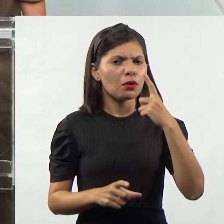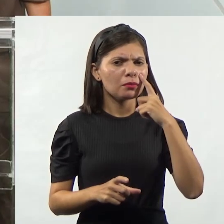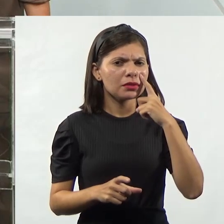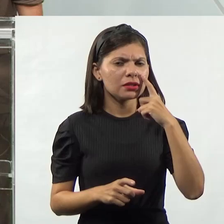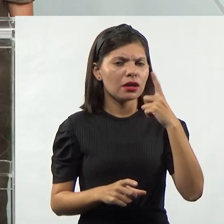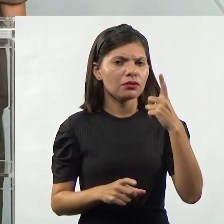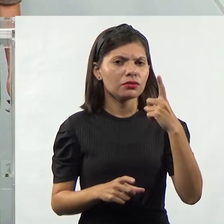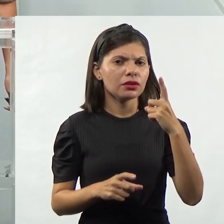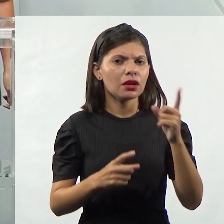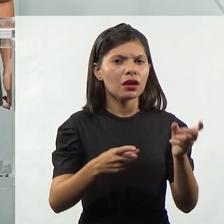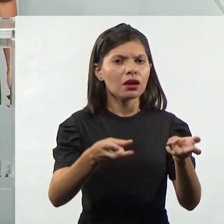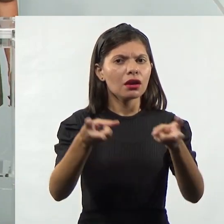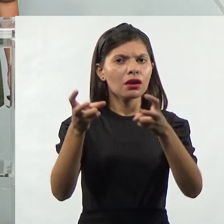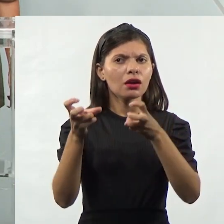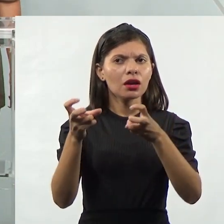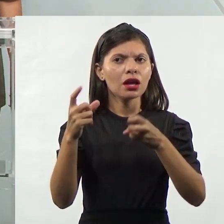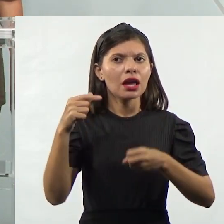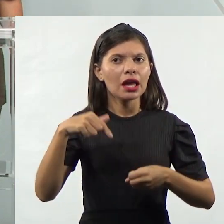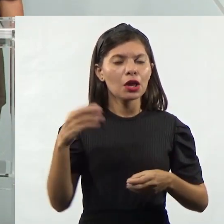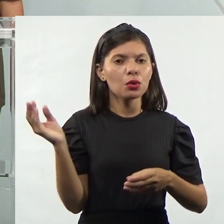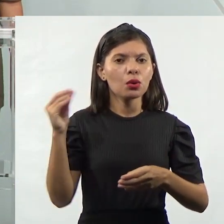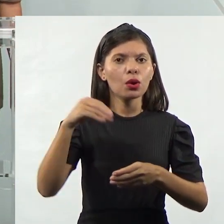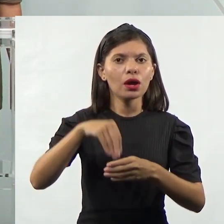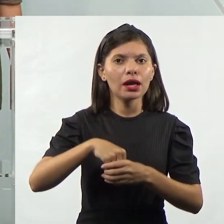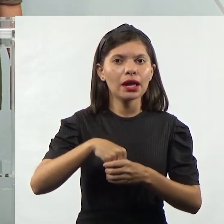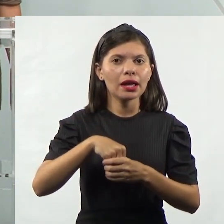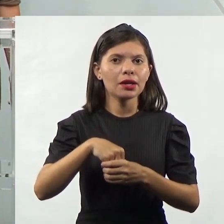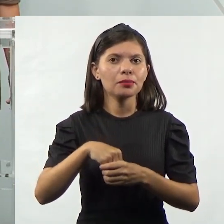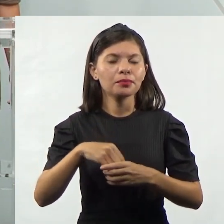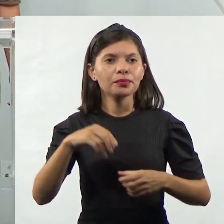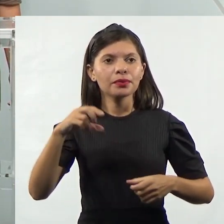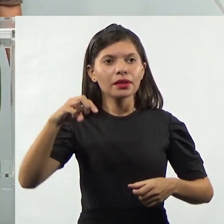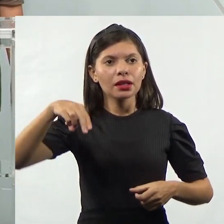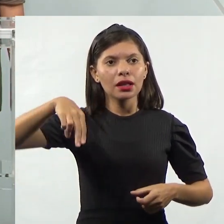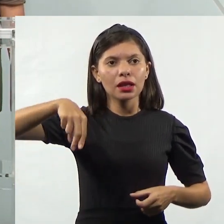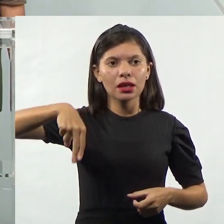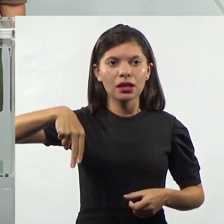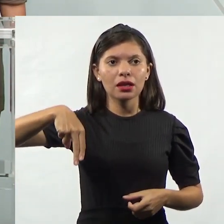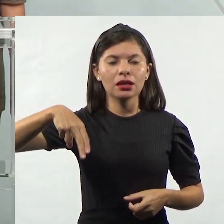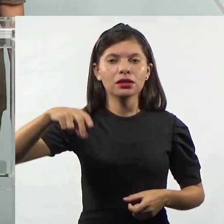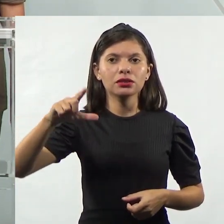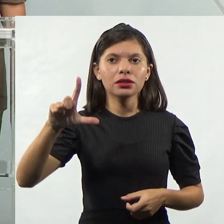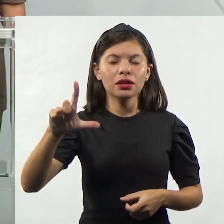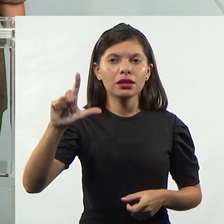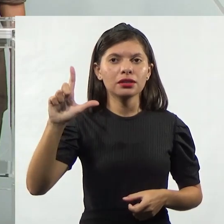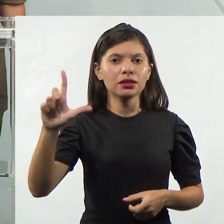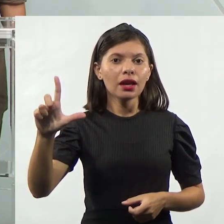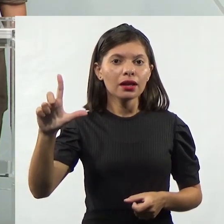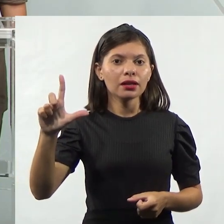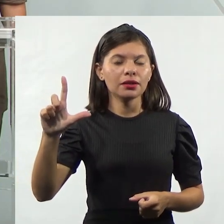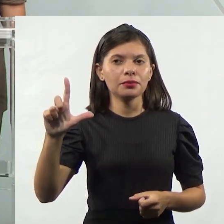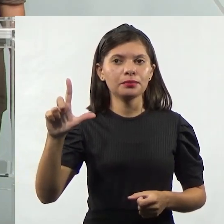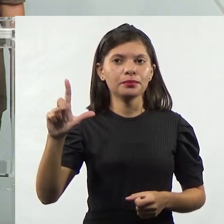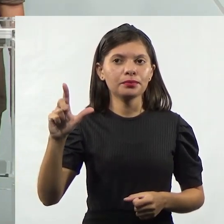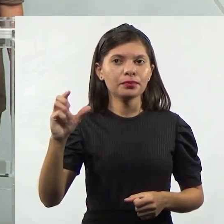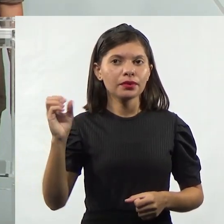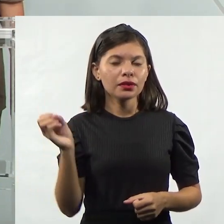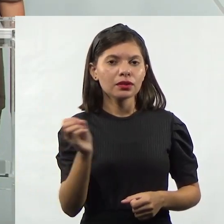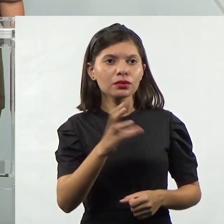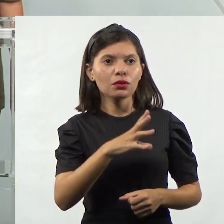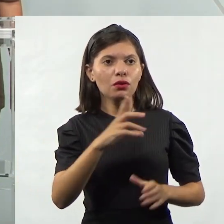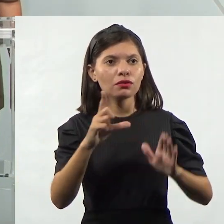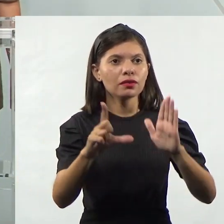Observem, tá? Só para vocês não ficarem perdidos, que eu coloquei muitas vezes assim, NLL, é a abreviação, eu tô